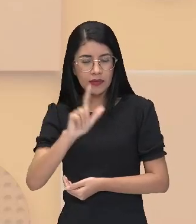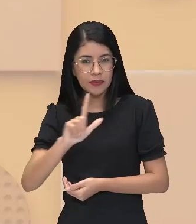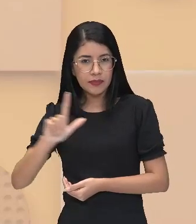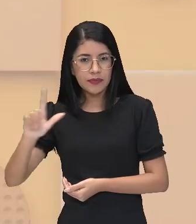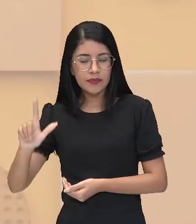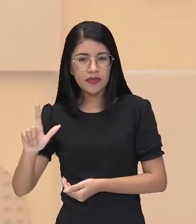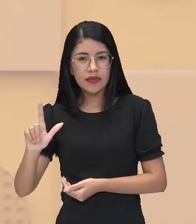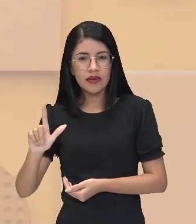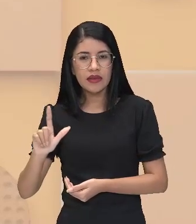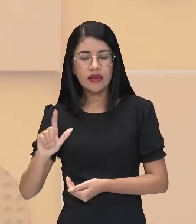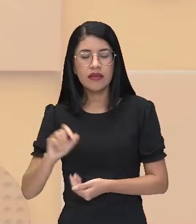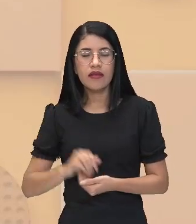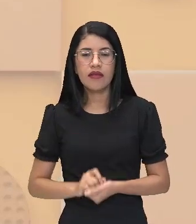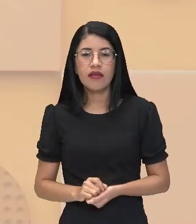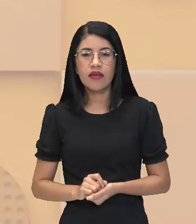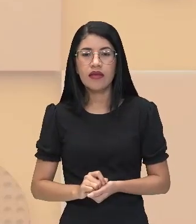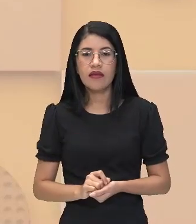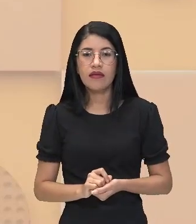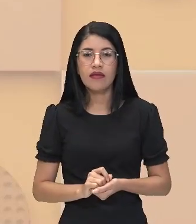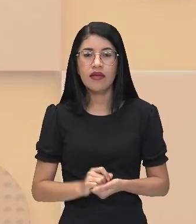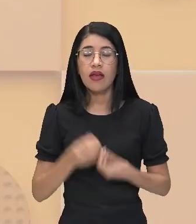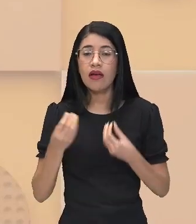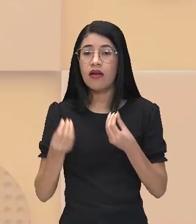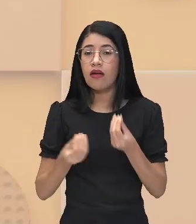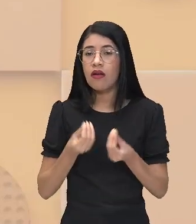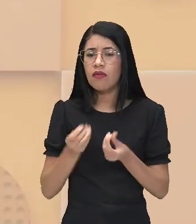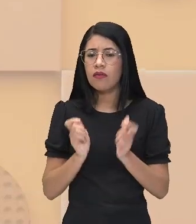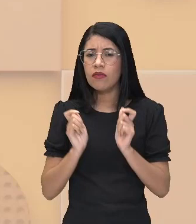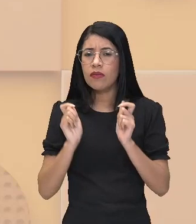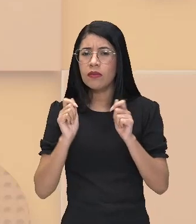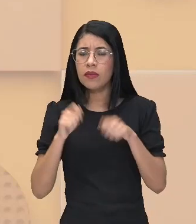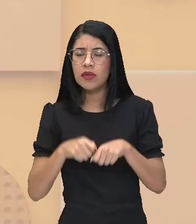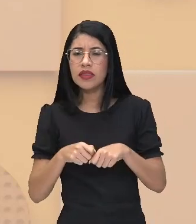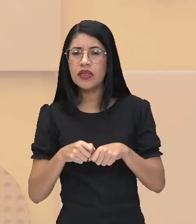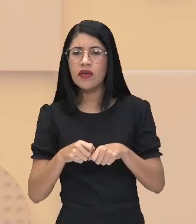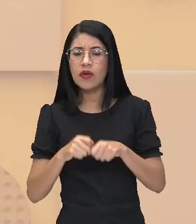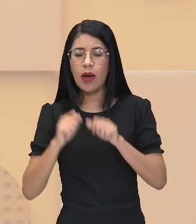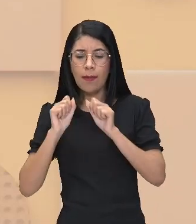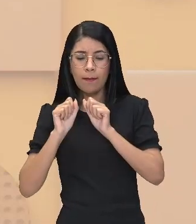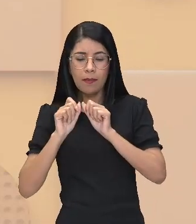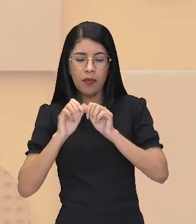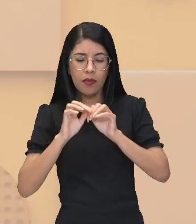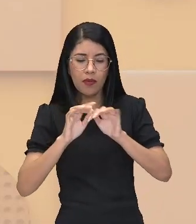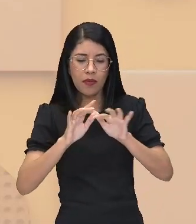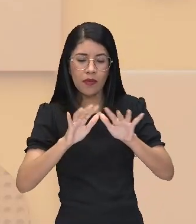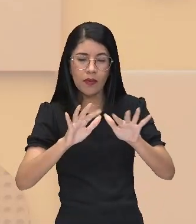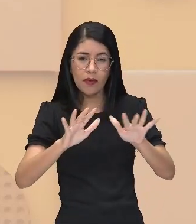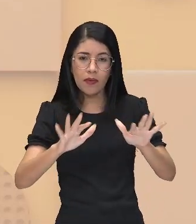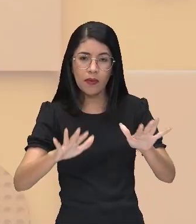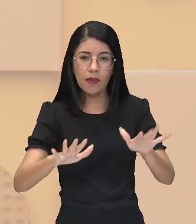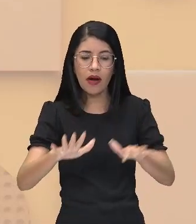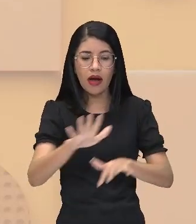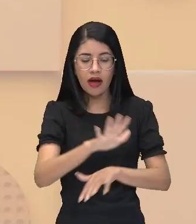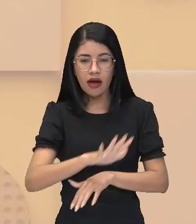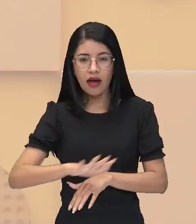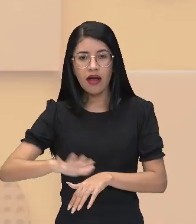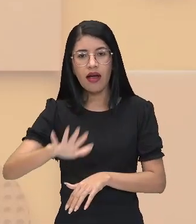aquela região costeira do Brasil, como é que Portugal vai conseguir avançar e dominar todo o